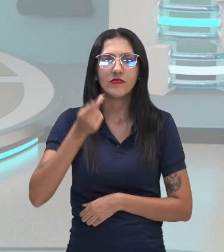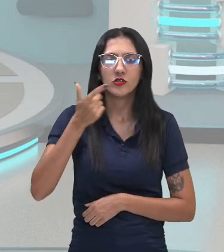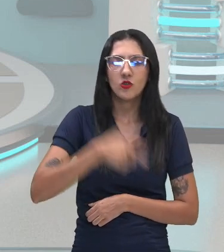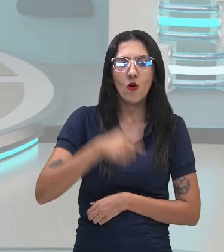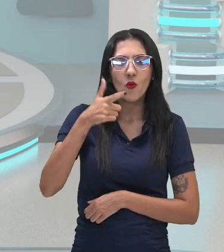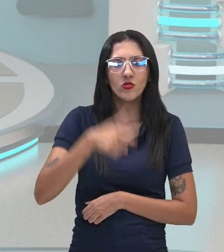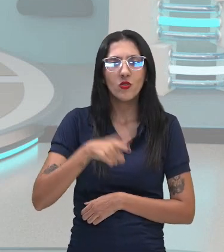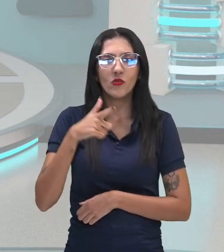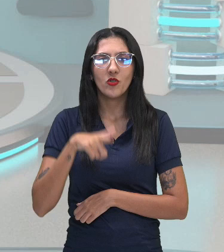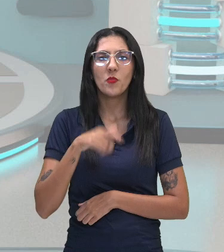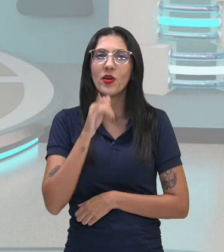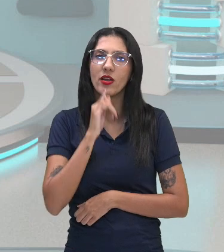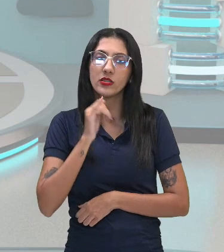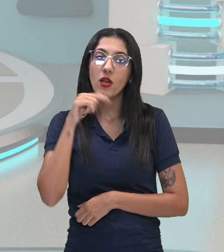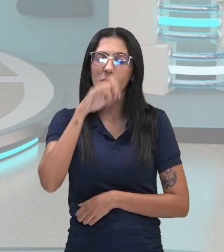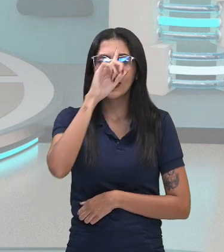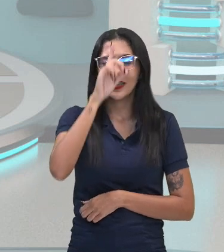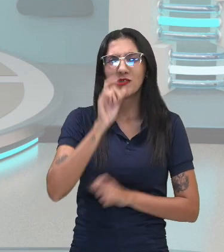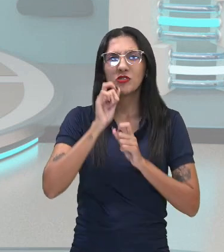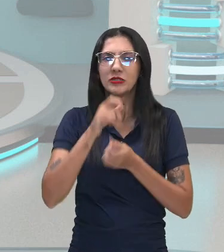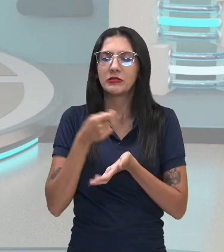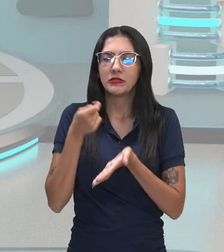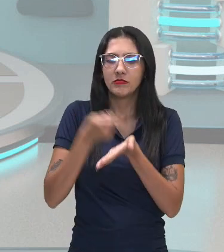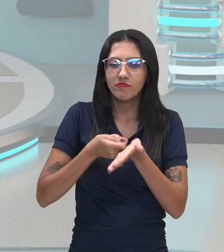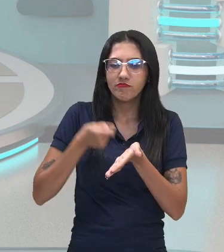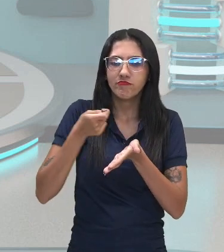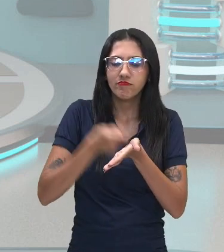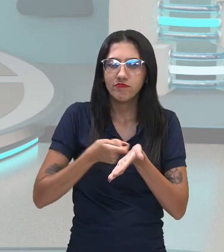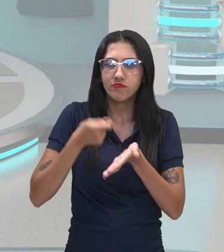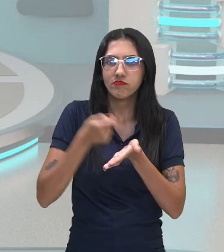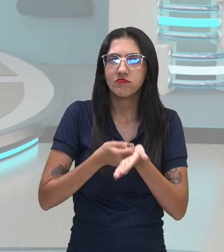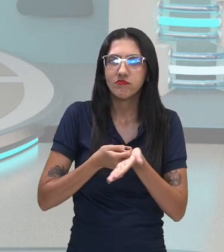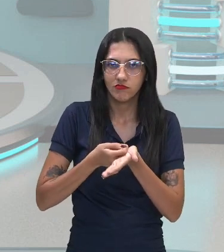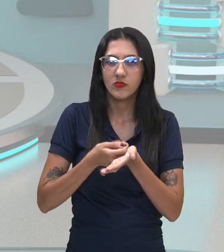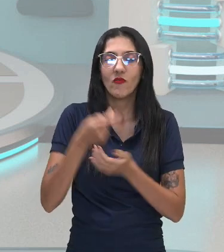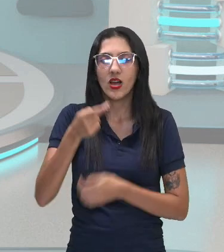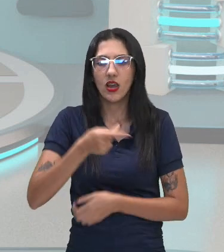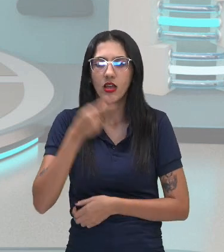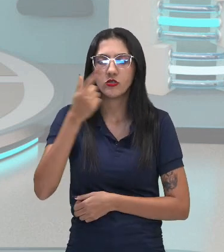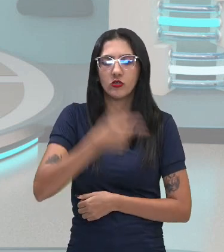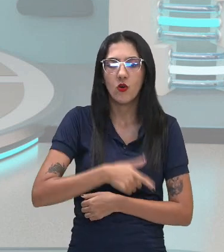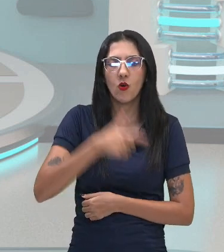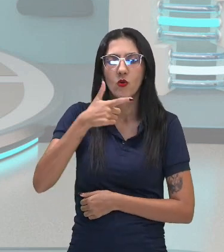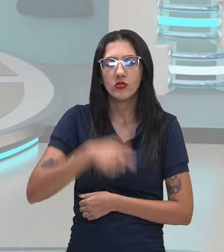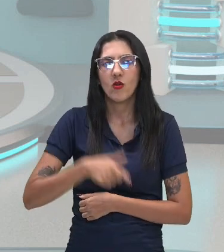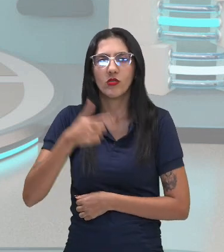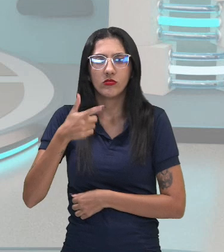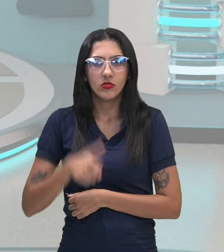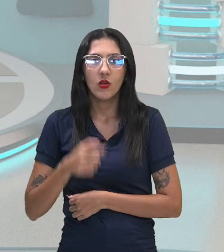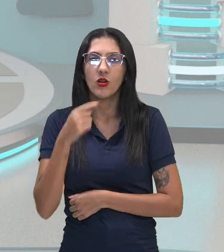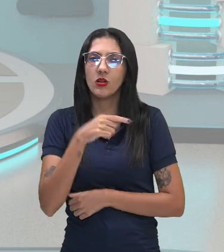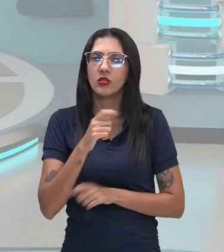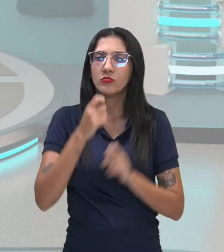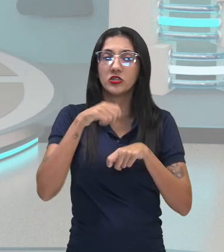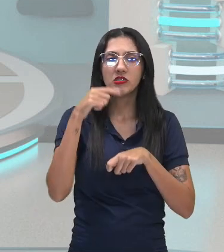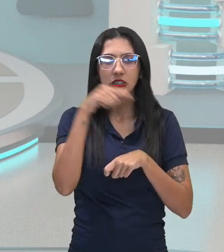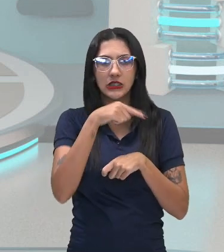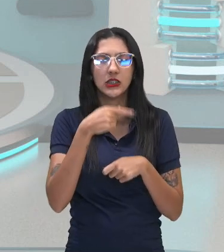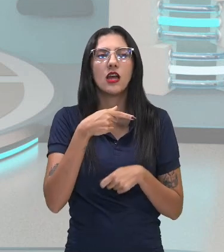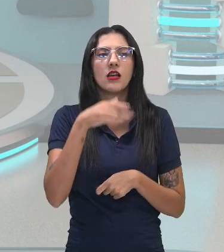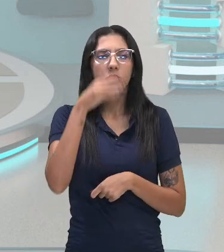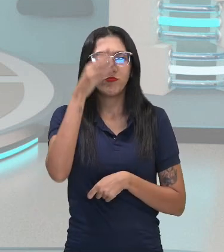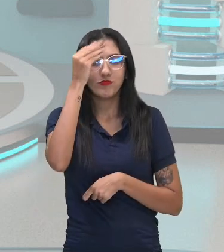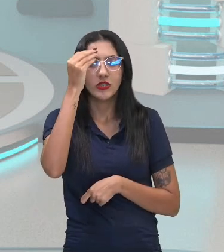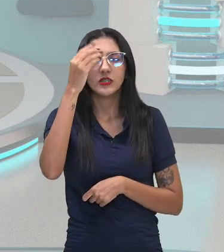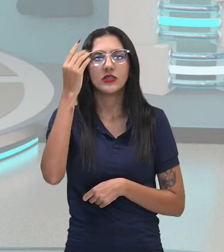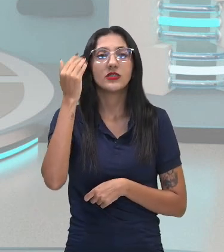foi insistente. Ela foi falando várias vezes com a pessoa para ver se em algum momento ele ia entender o que ela